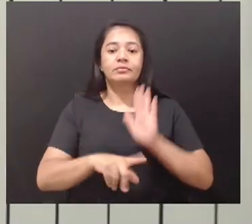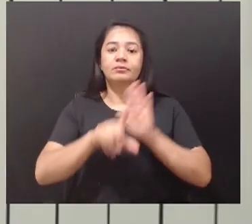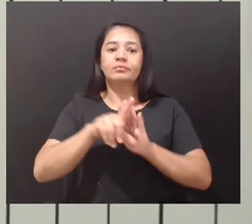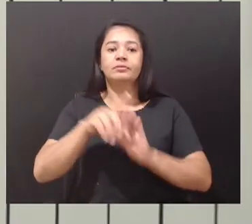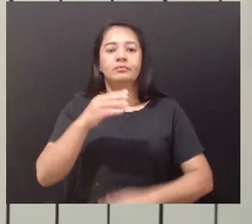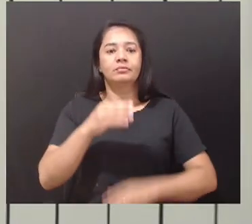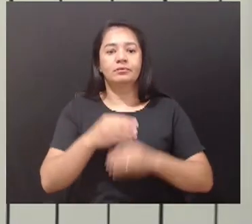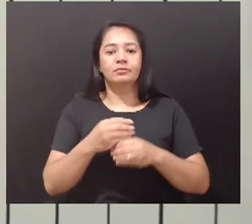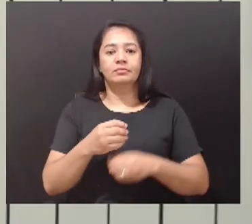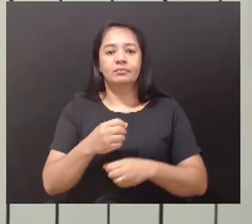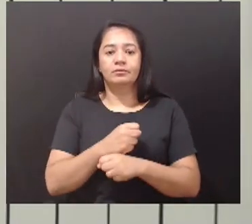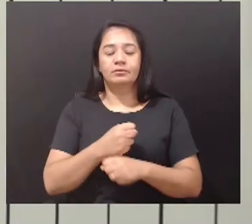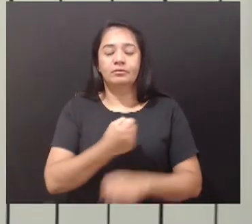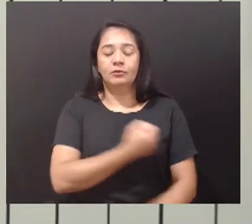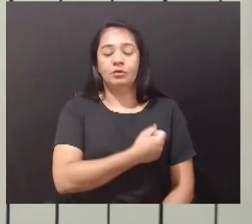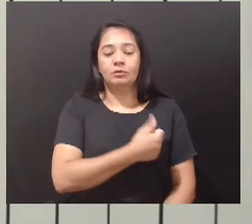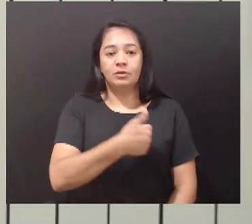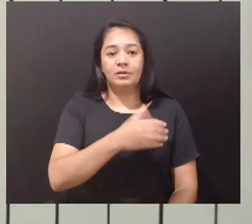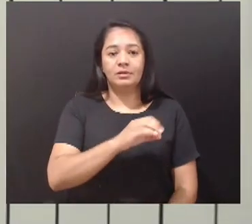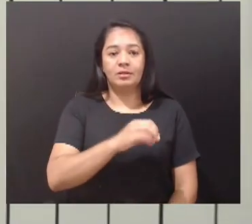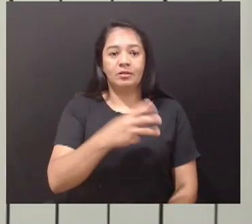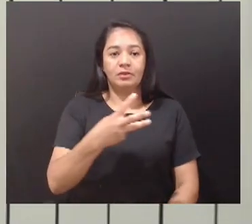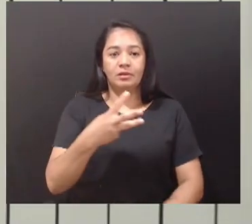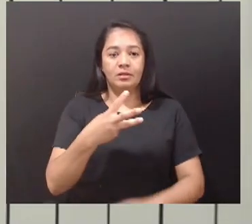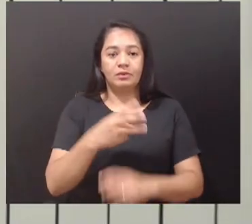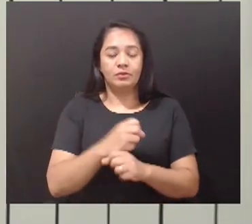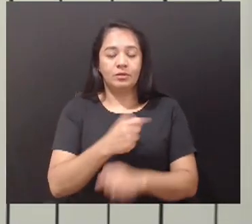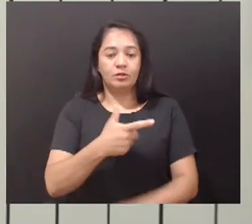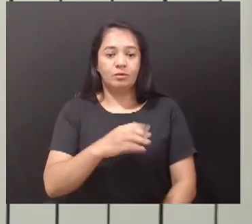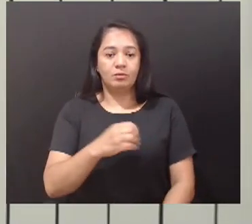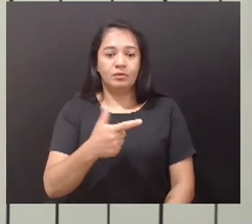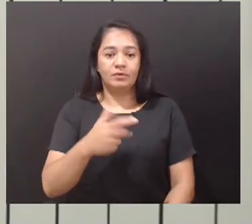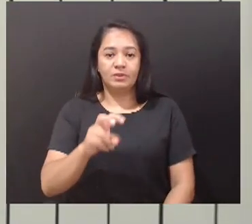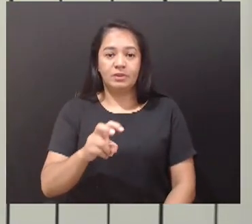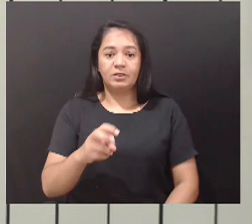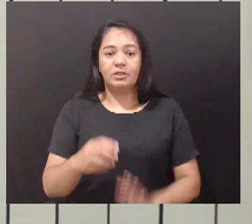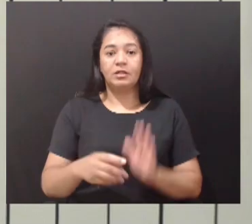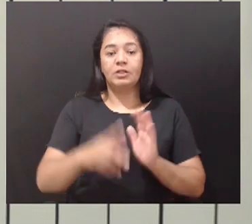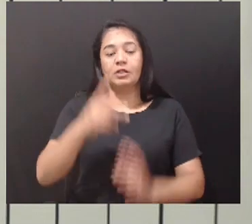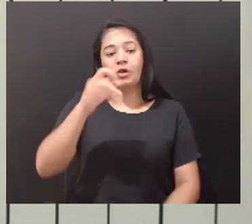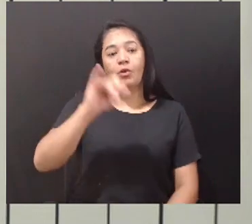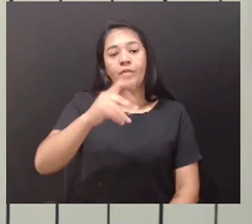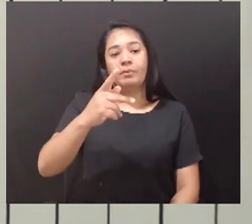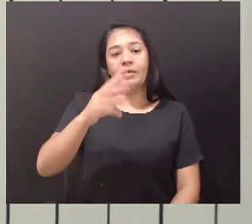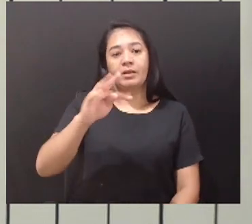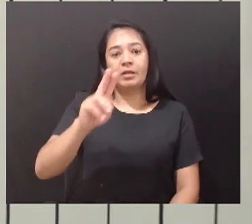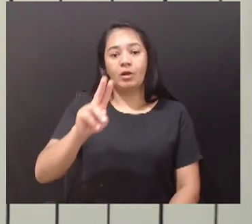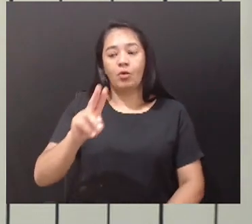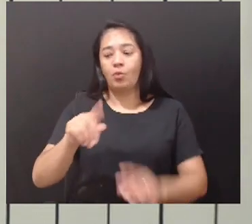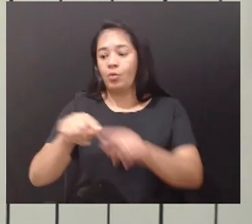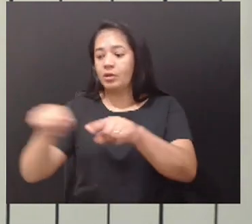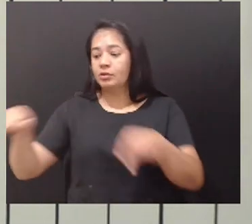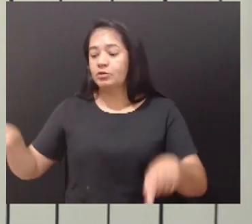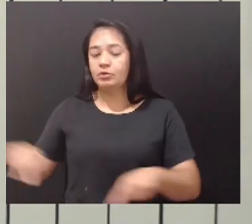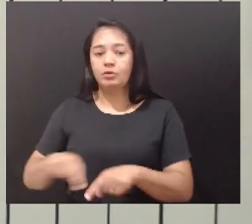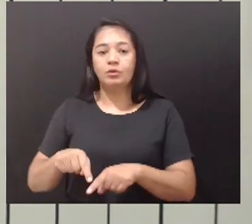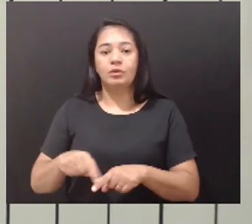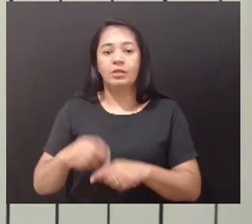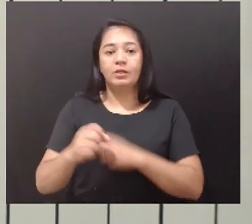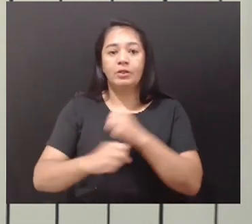de 2025 trata da isenção do IPTU para loteamentos por até 4 anos